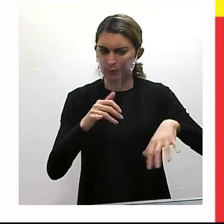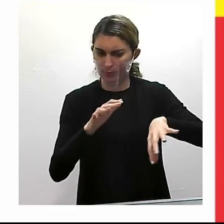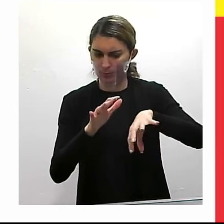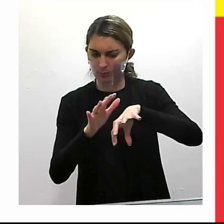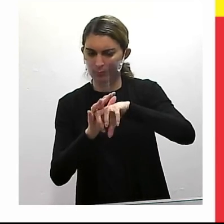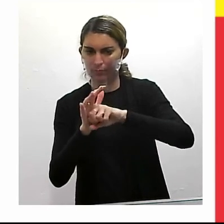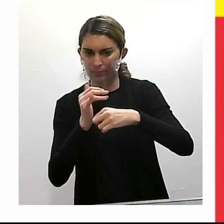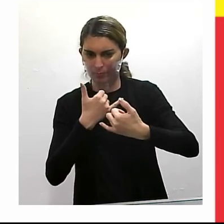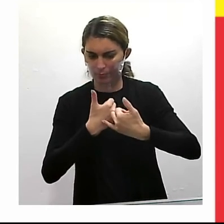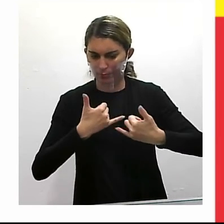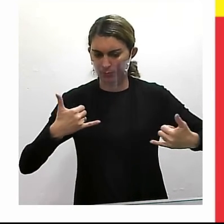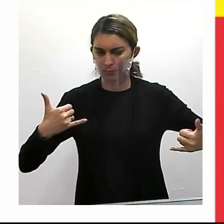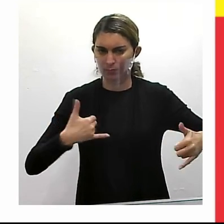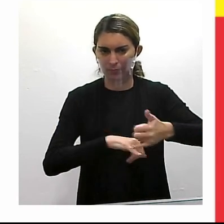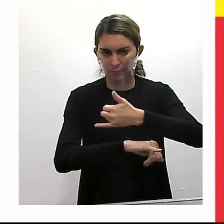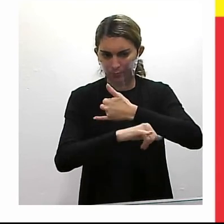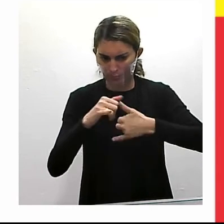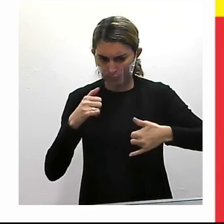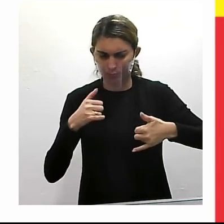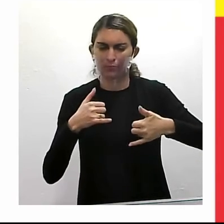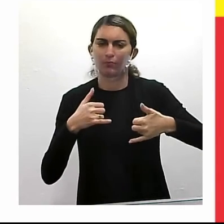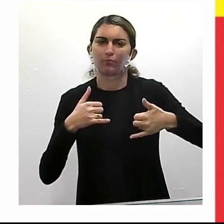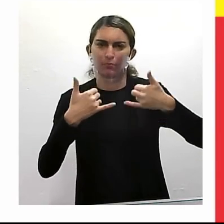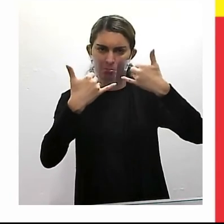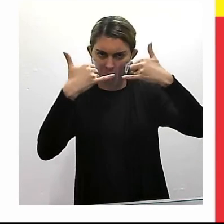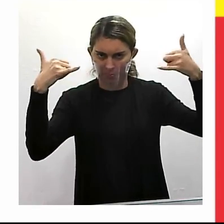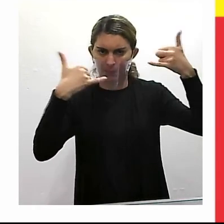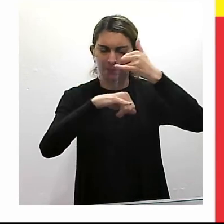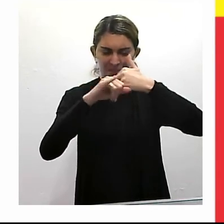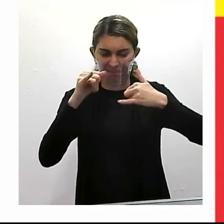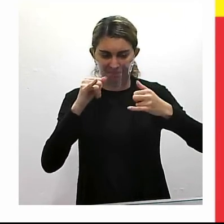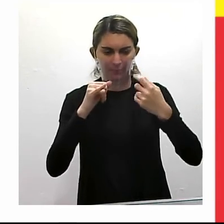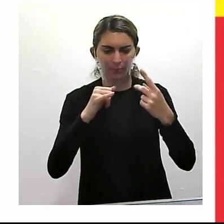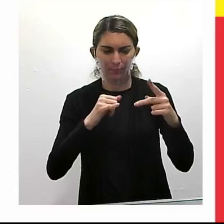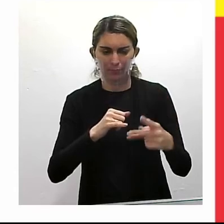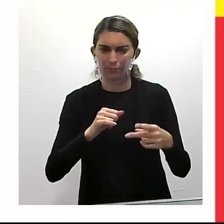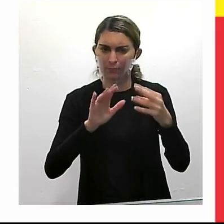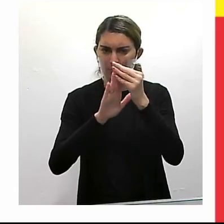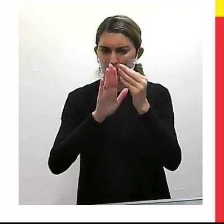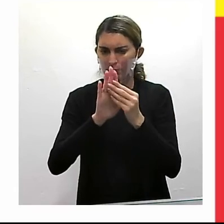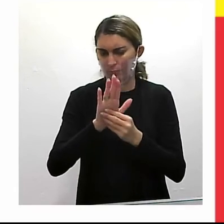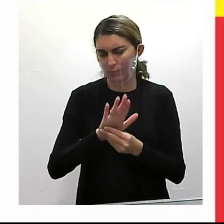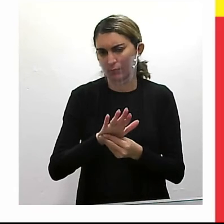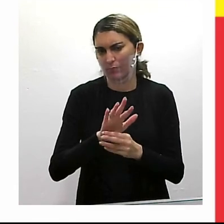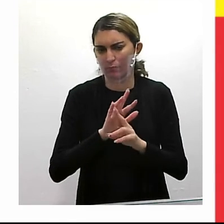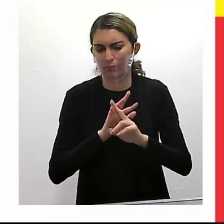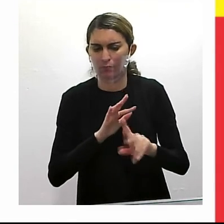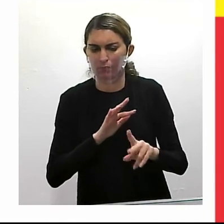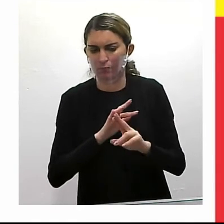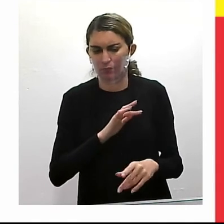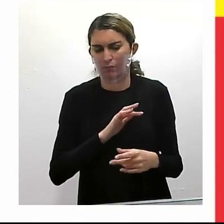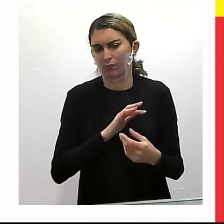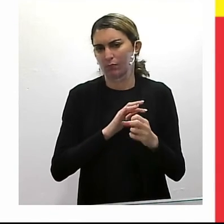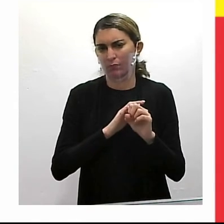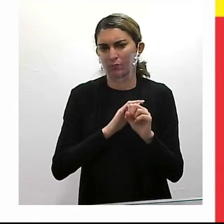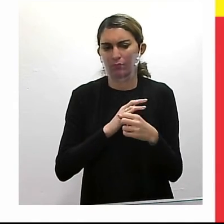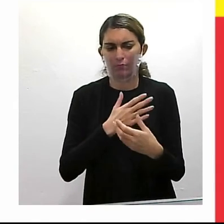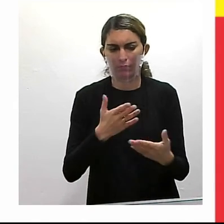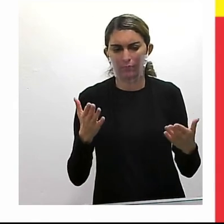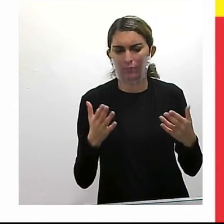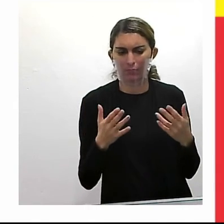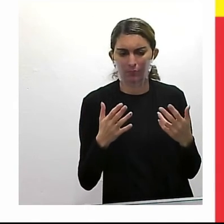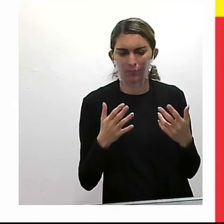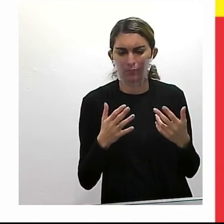de corrente elétrica, condutora de eletricidade. Embora esses dados não sejam suficientes